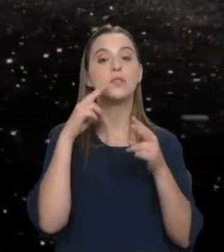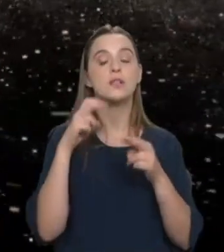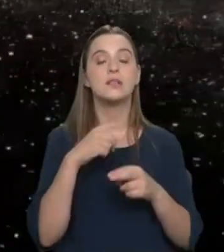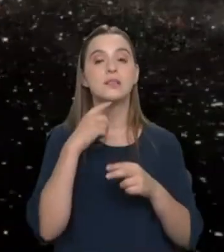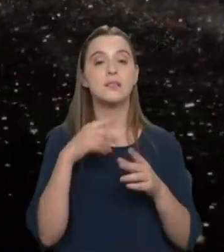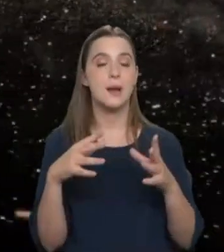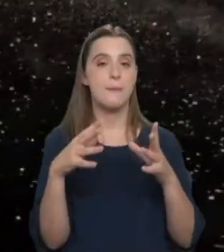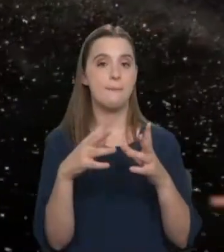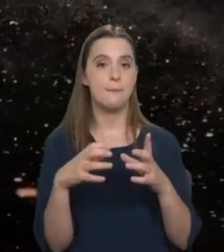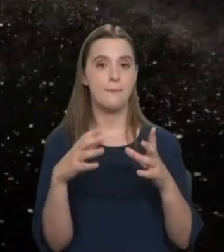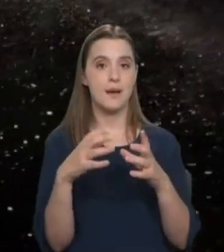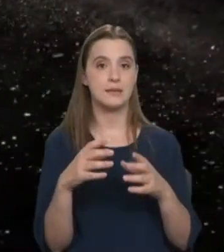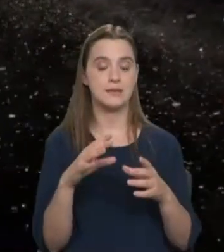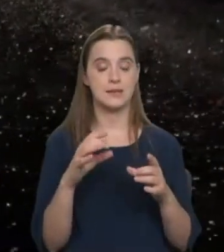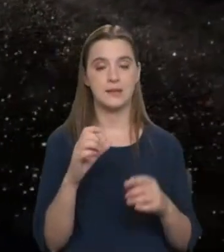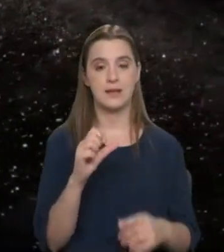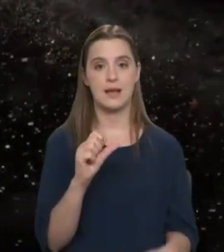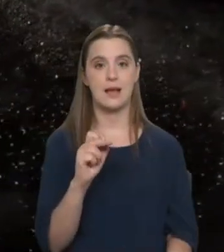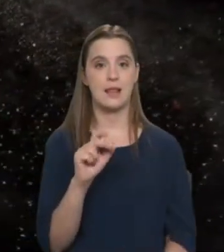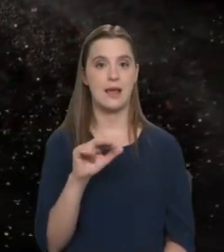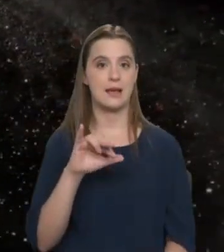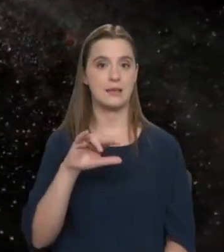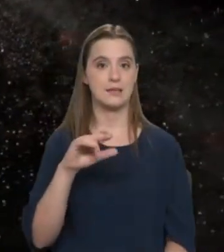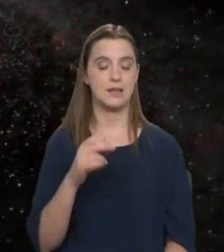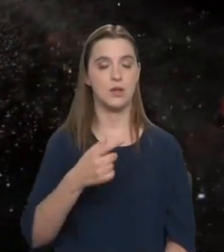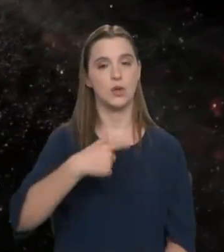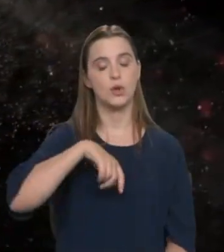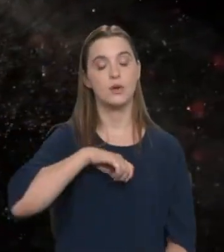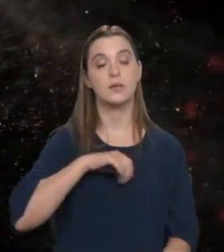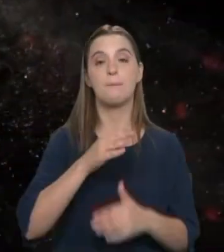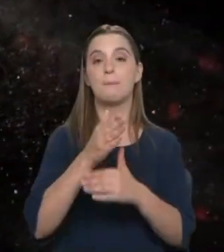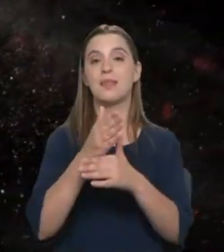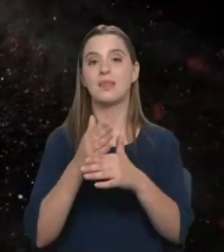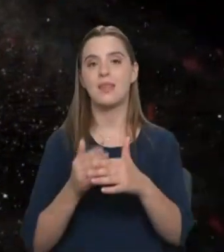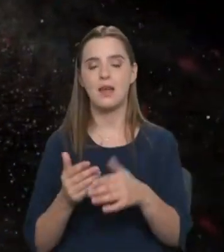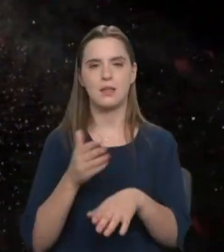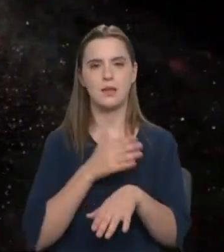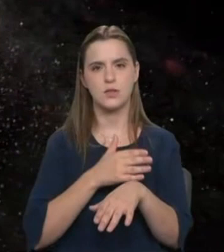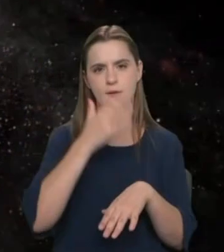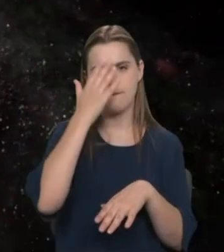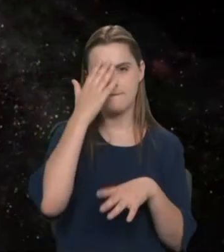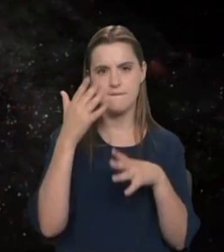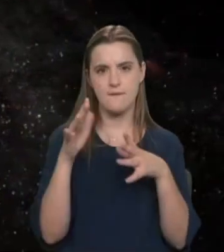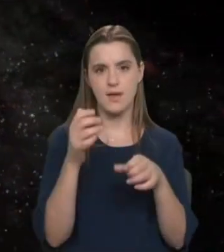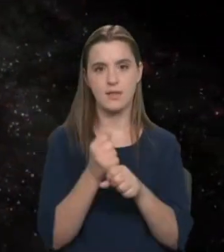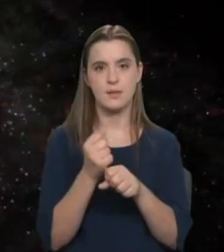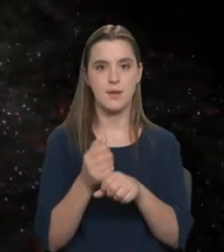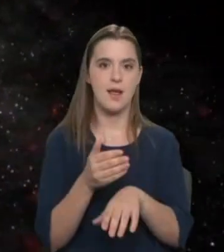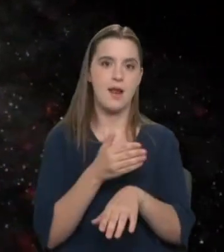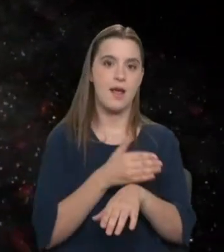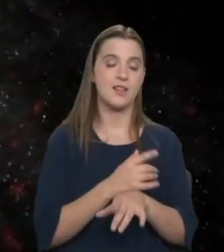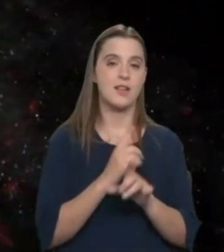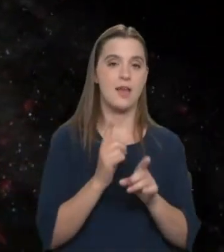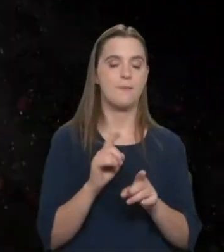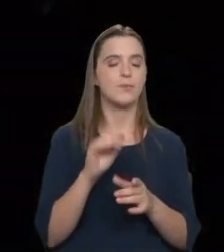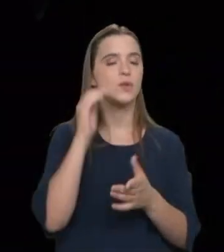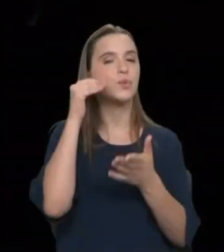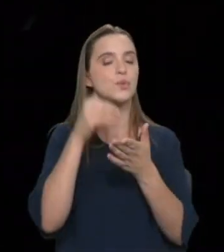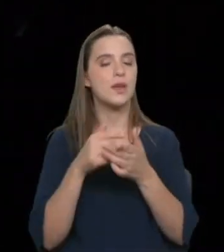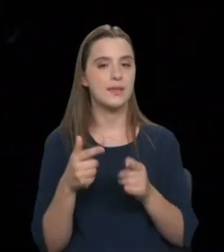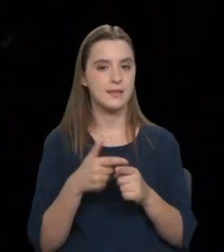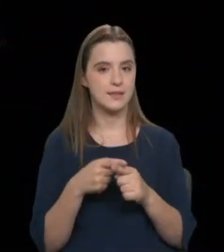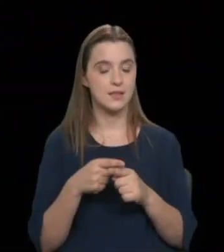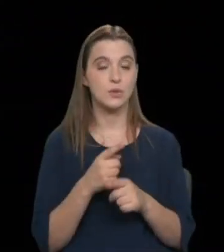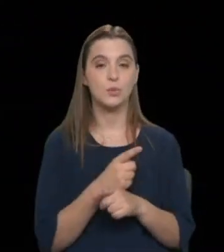galáxia é cerca de metade daquilo que eram as estimativas com que nós estávamos a trabalhar antes. Isto é um resultado muito interessante porque